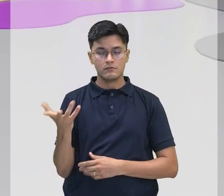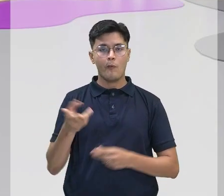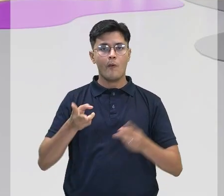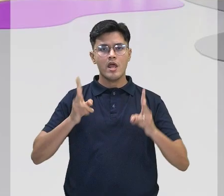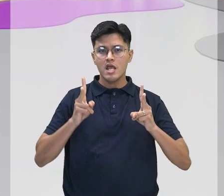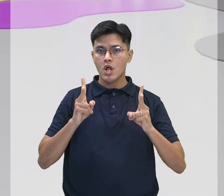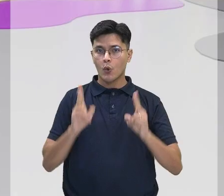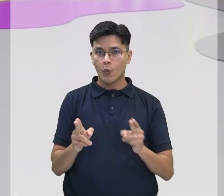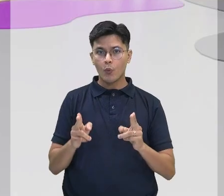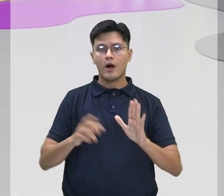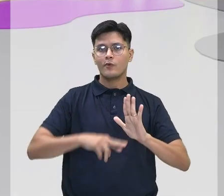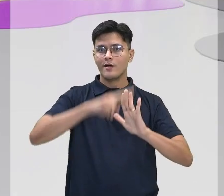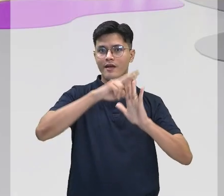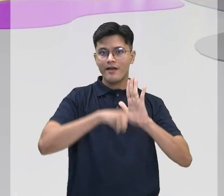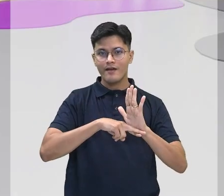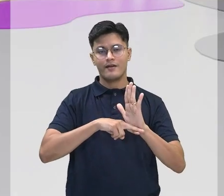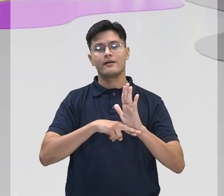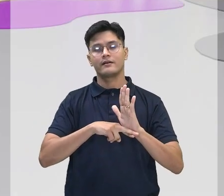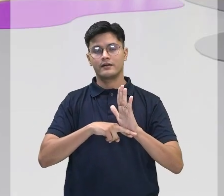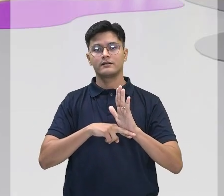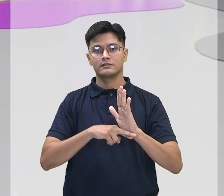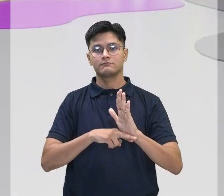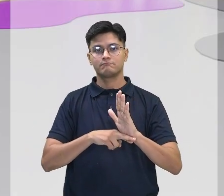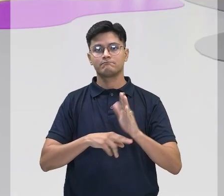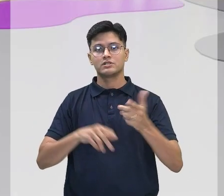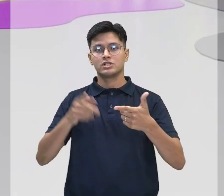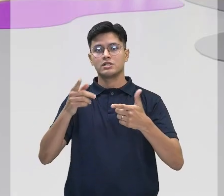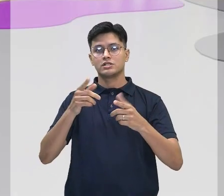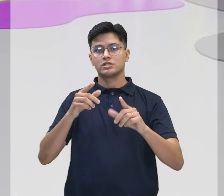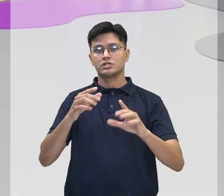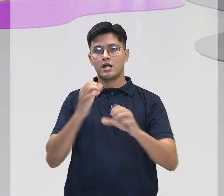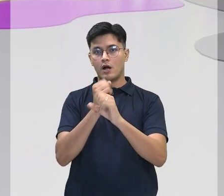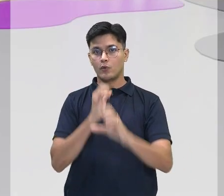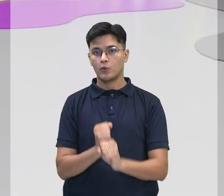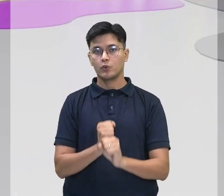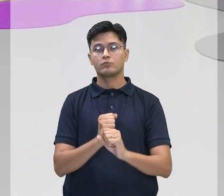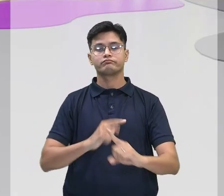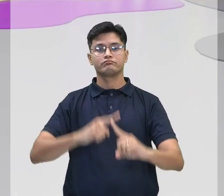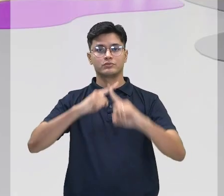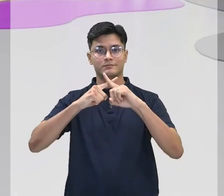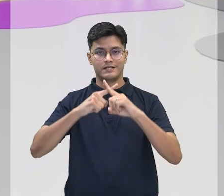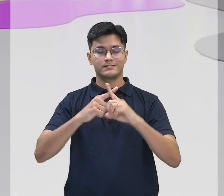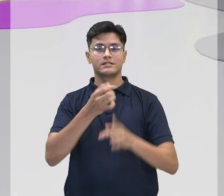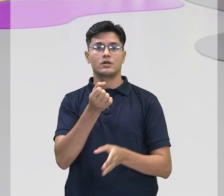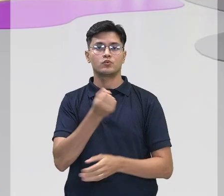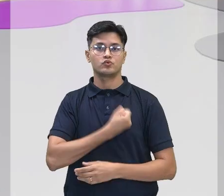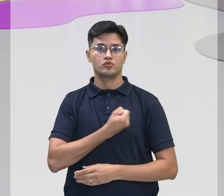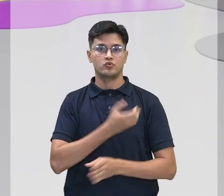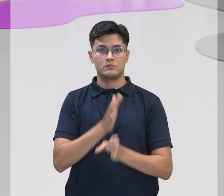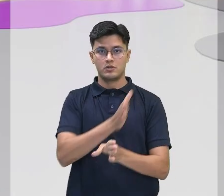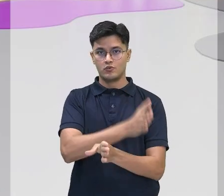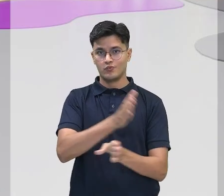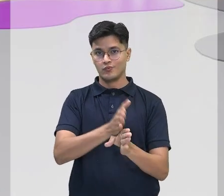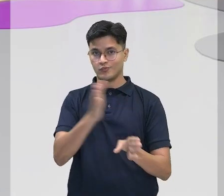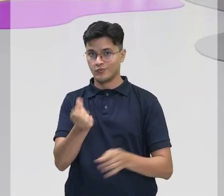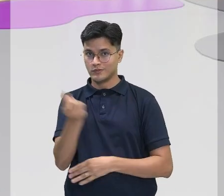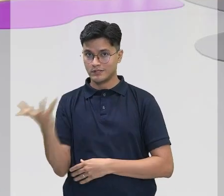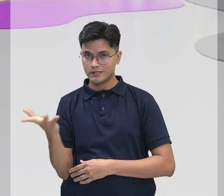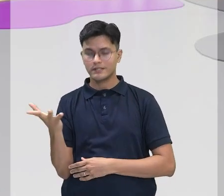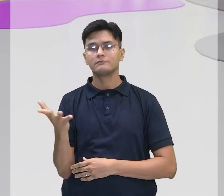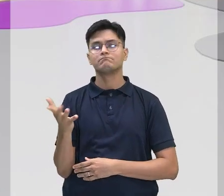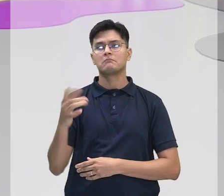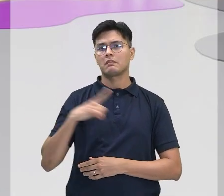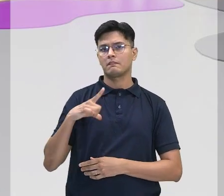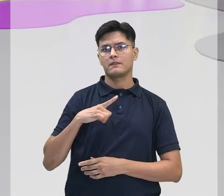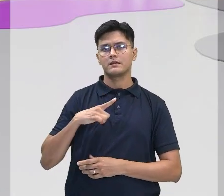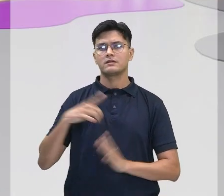números, da multiplicação de números inteiros. Lembrando que os números inteiros, né, eles vão ter sinais positivos,